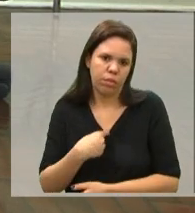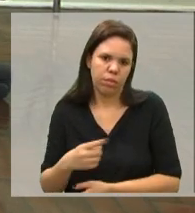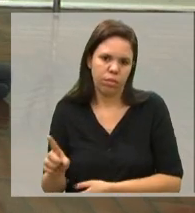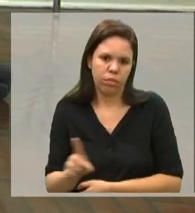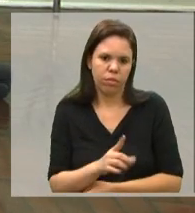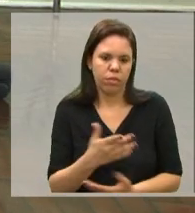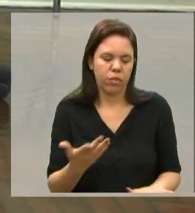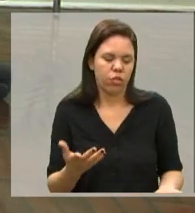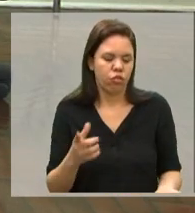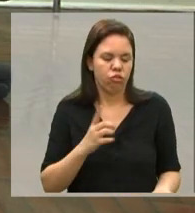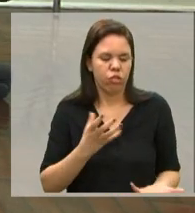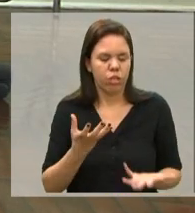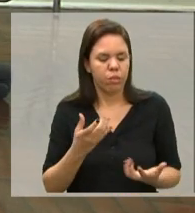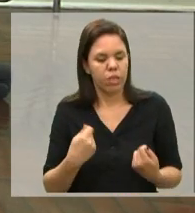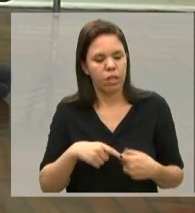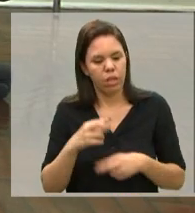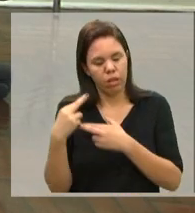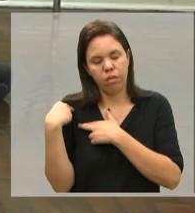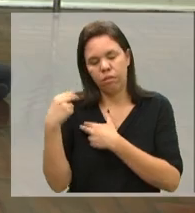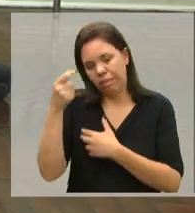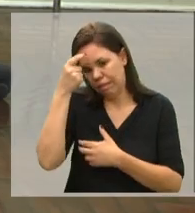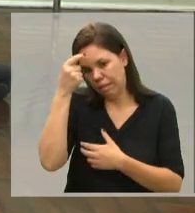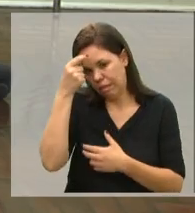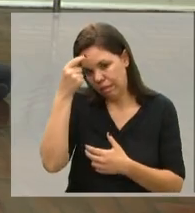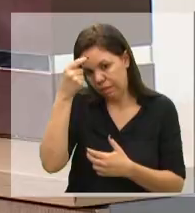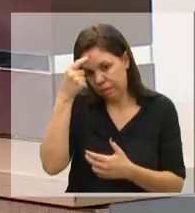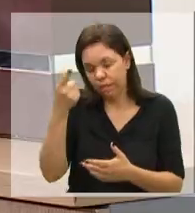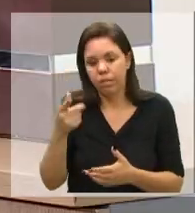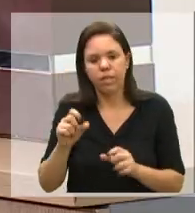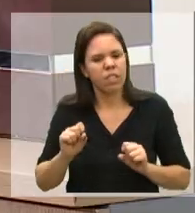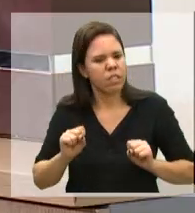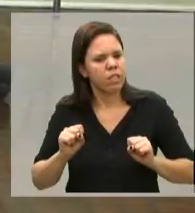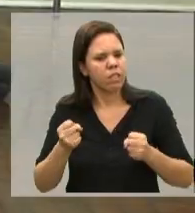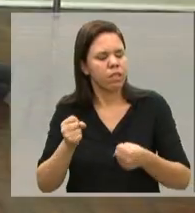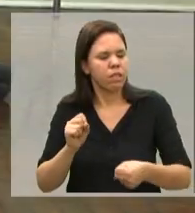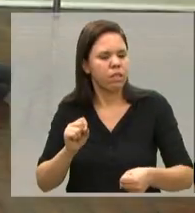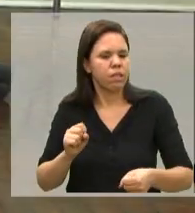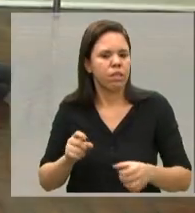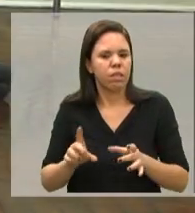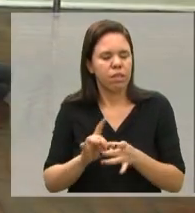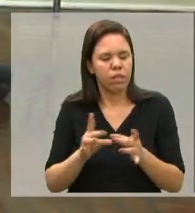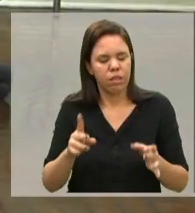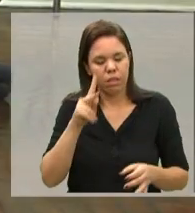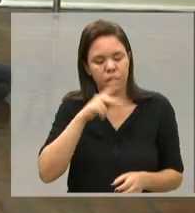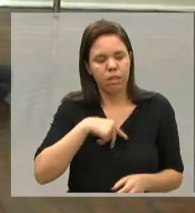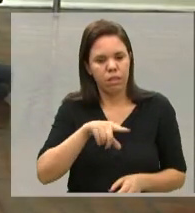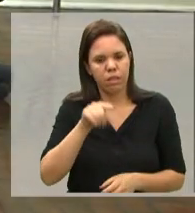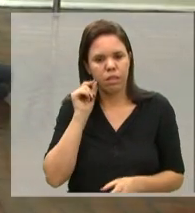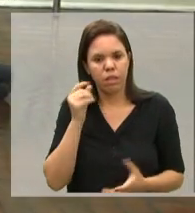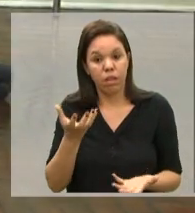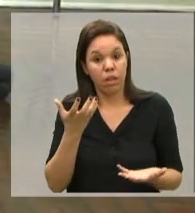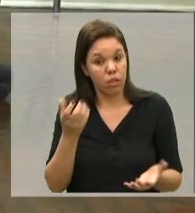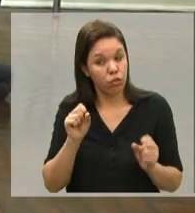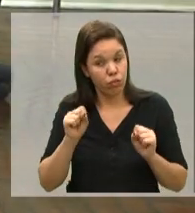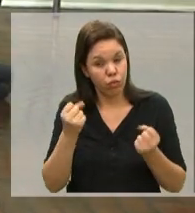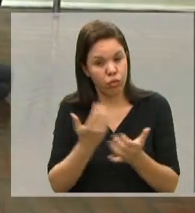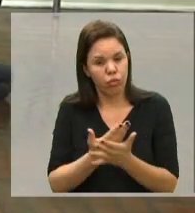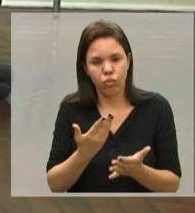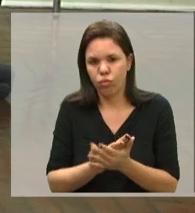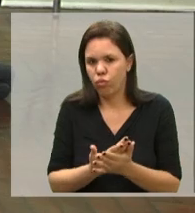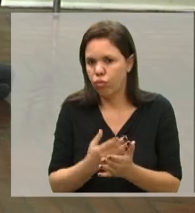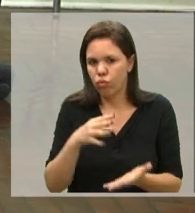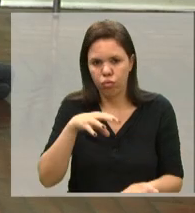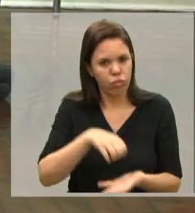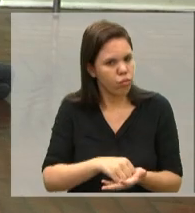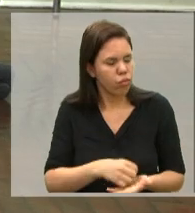com esse senso de responsabilidade, de autonomia, de criticidade, ele tem que querer estudar. Ele não pode se